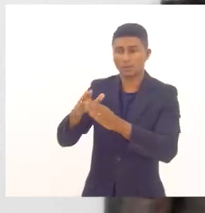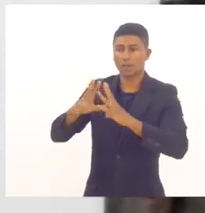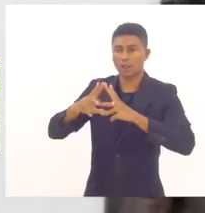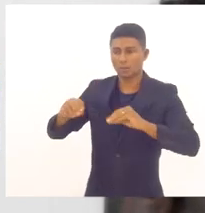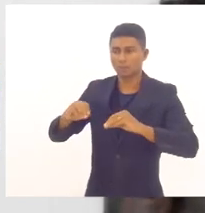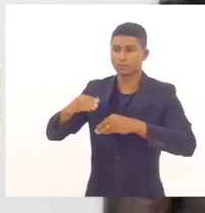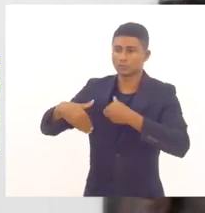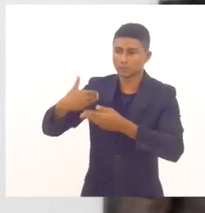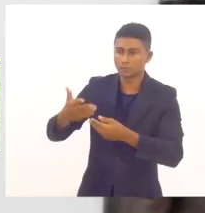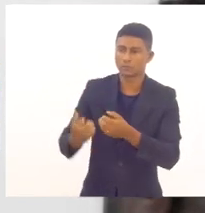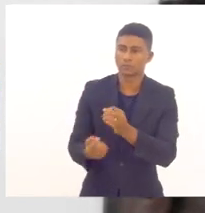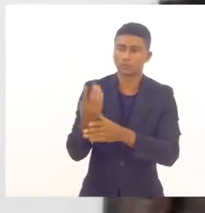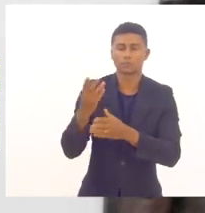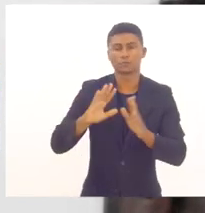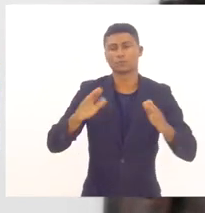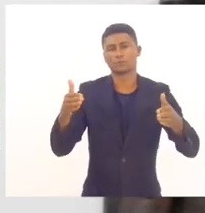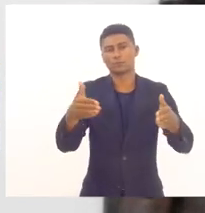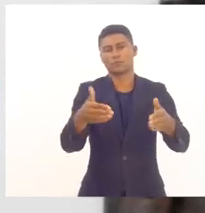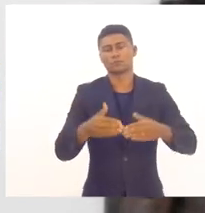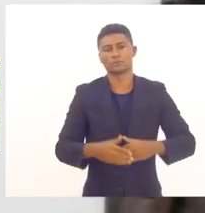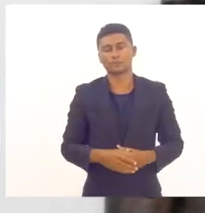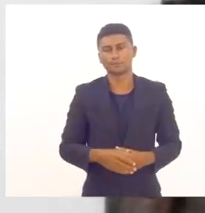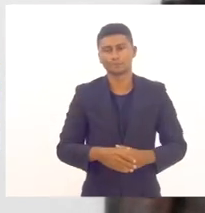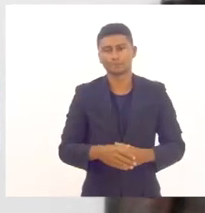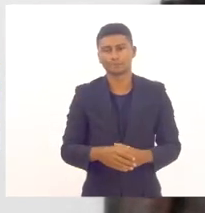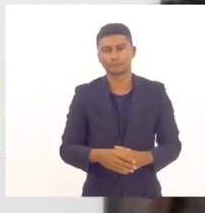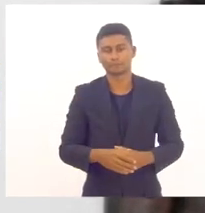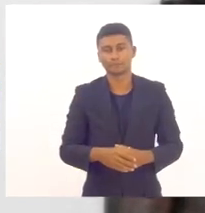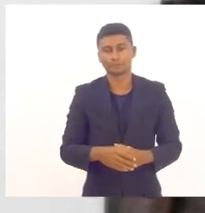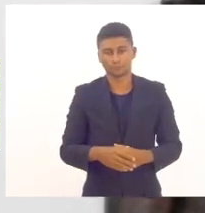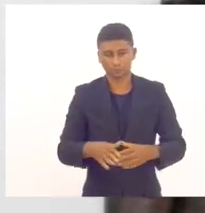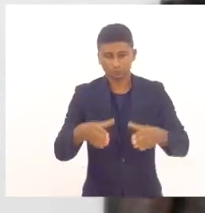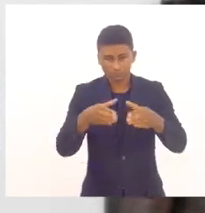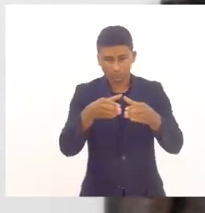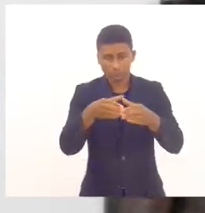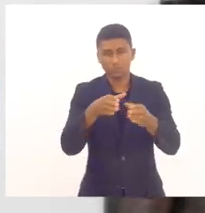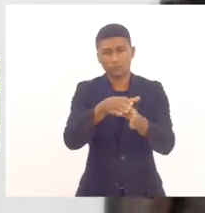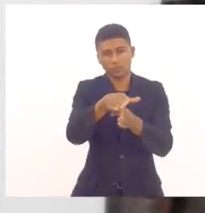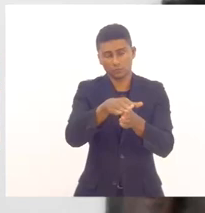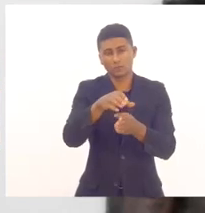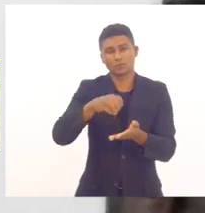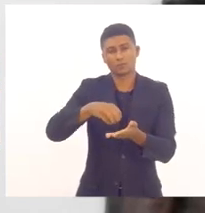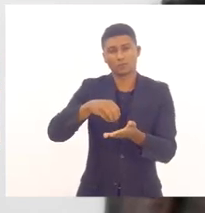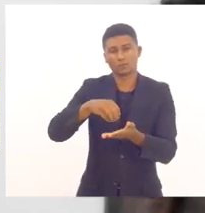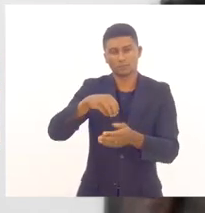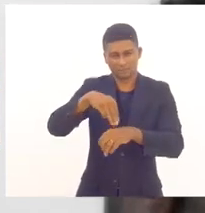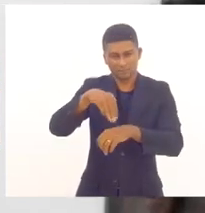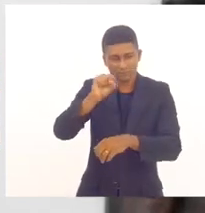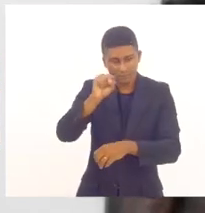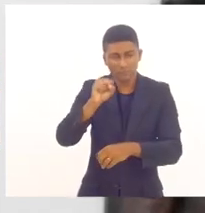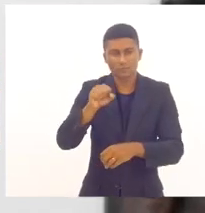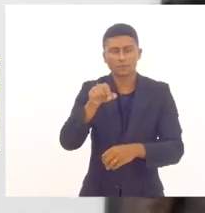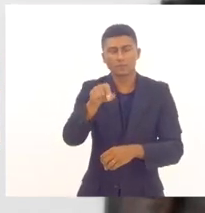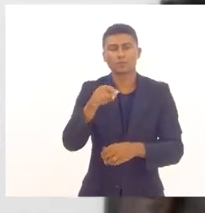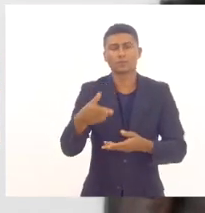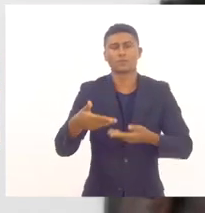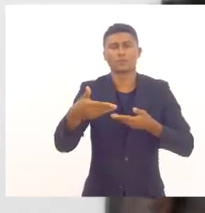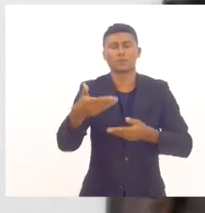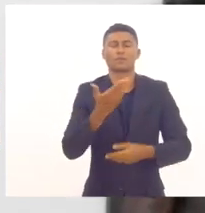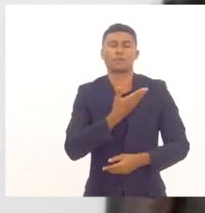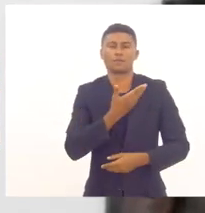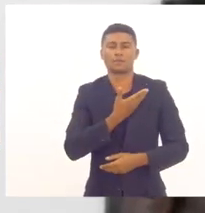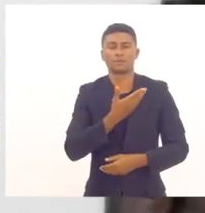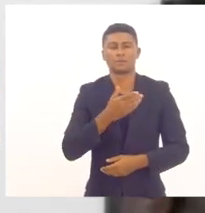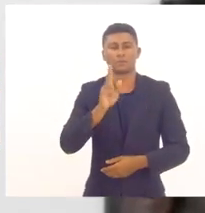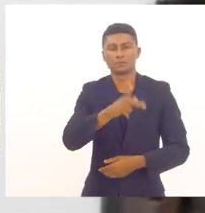Fórum. E o Conselho de Mestres, para existir, eu fui convidado por um cara muito meu amigo, professor Júlio Tavares, o